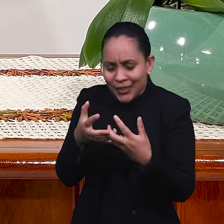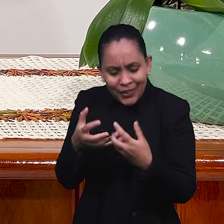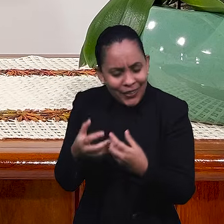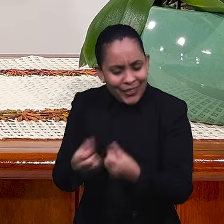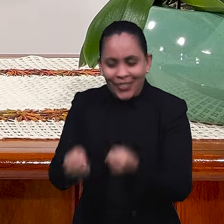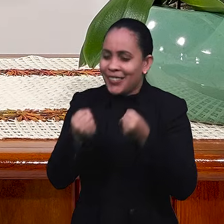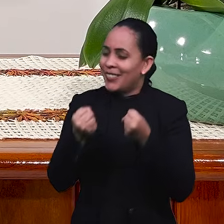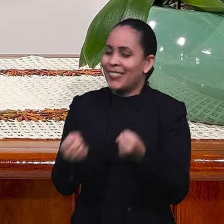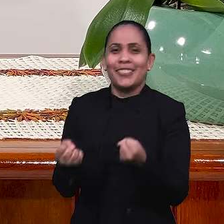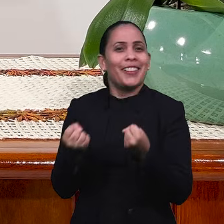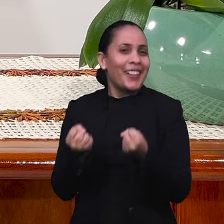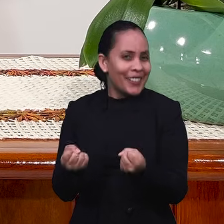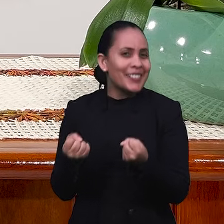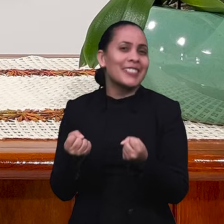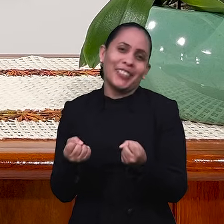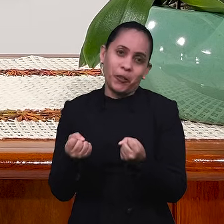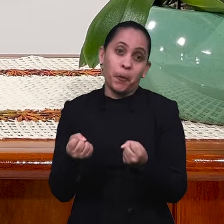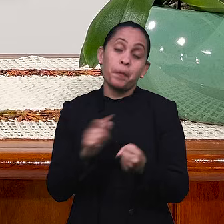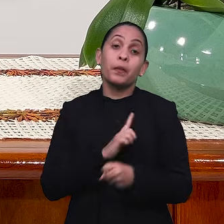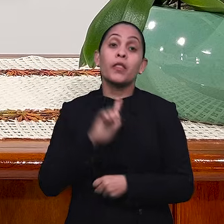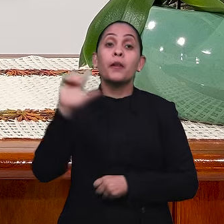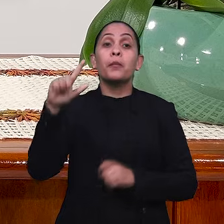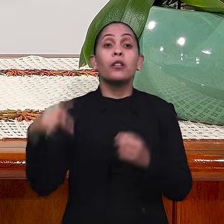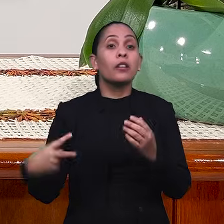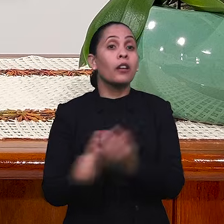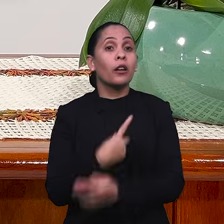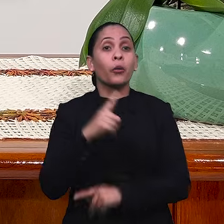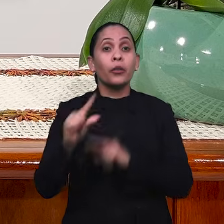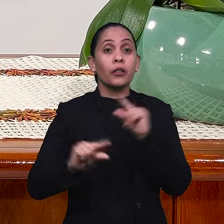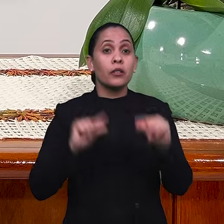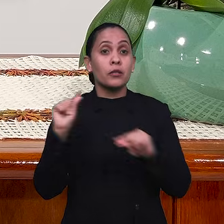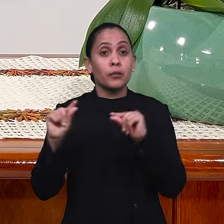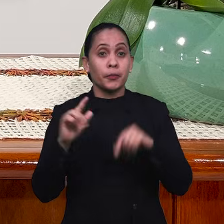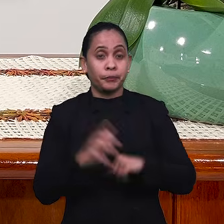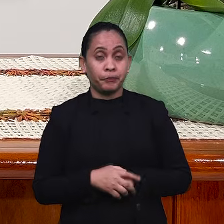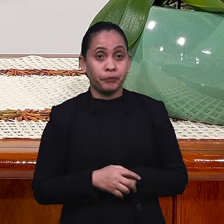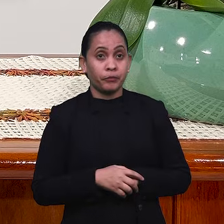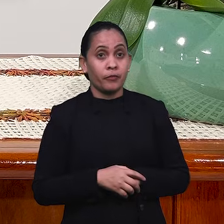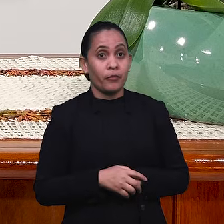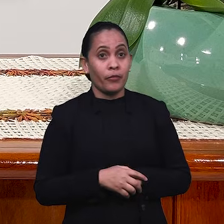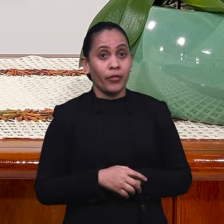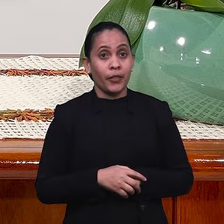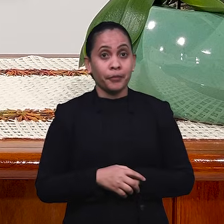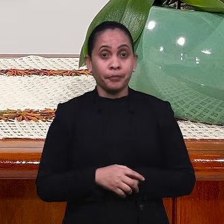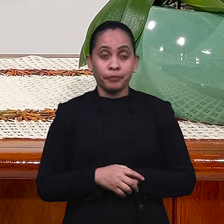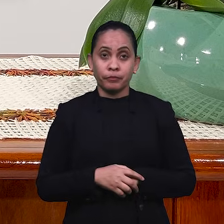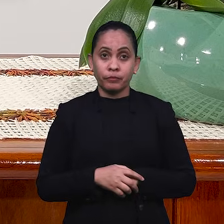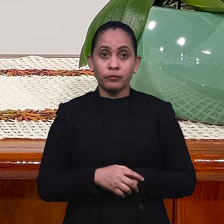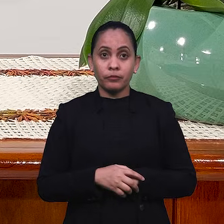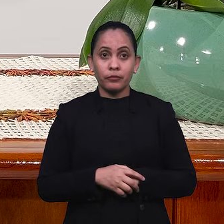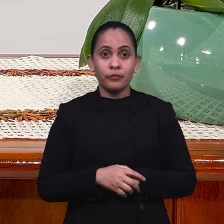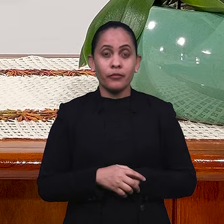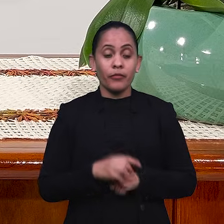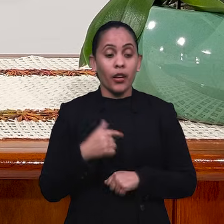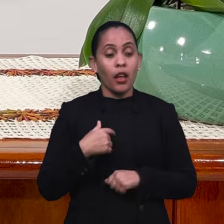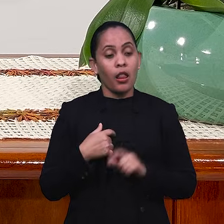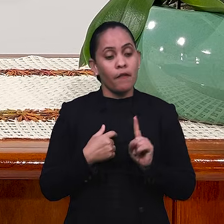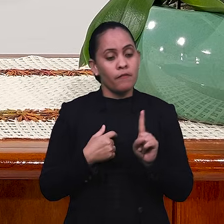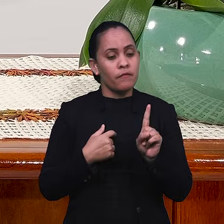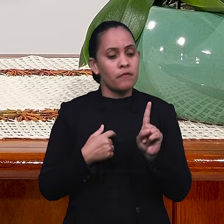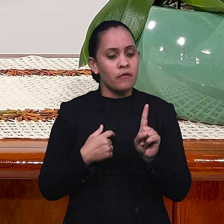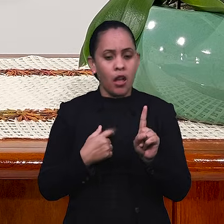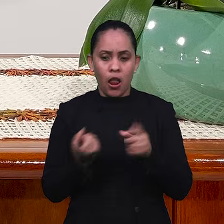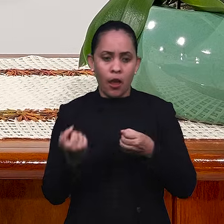ao Senhor, e logo após desse chamado, ela sai em direção à aldeia,